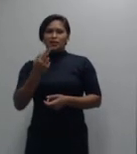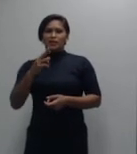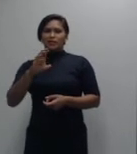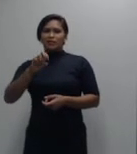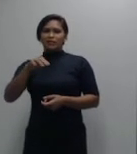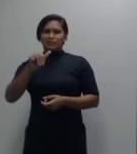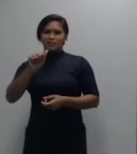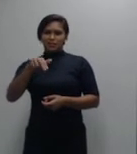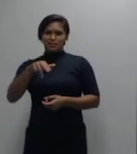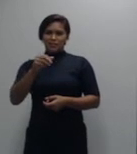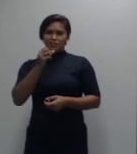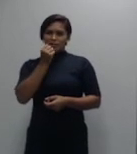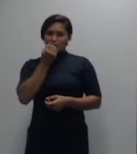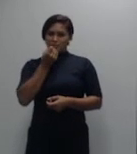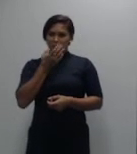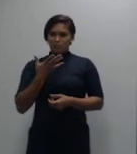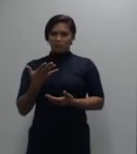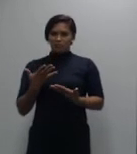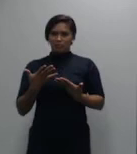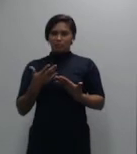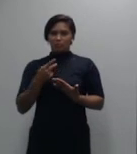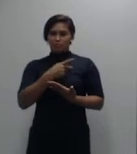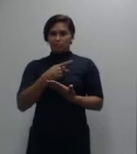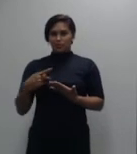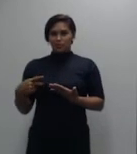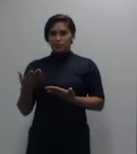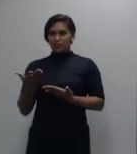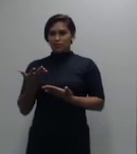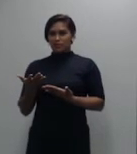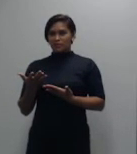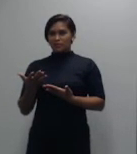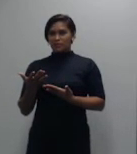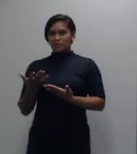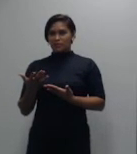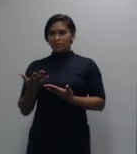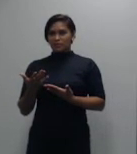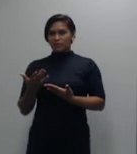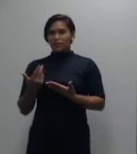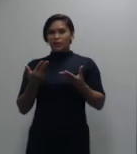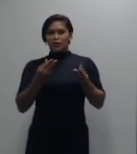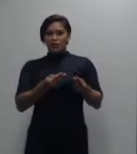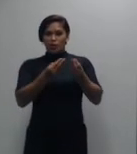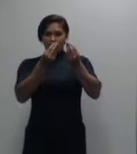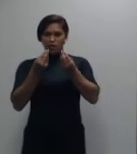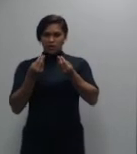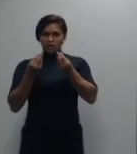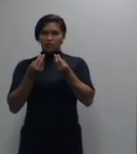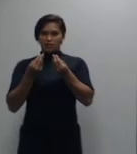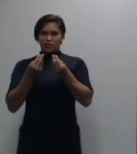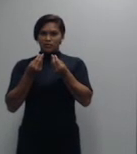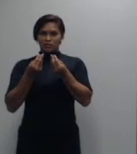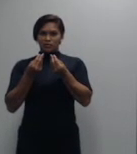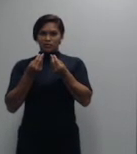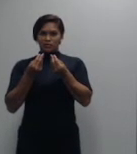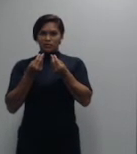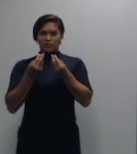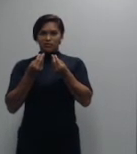a palavra ex-presidente eu recebi é a mesma viagem